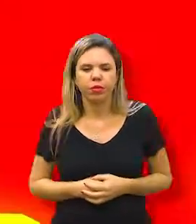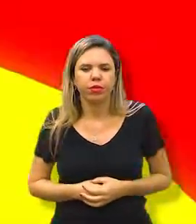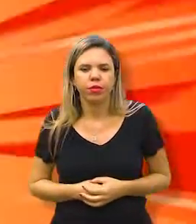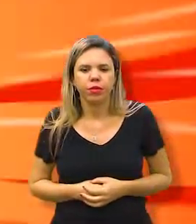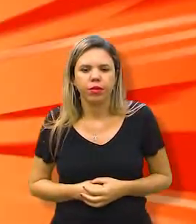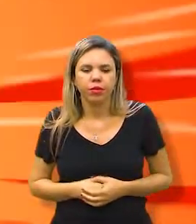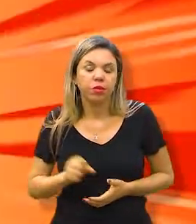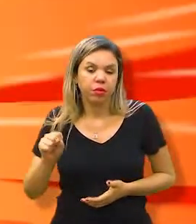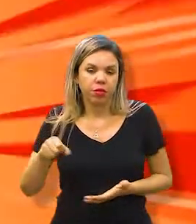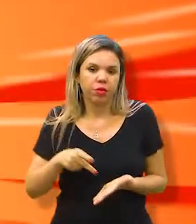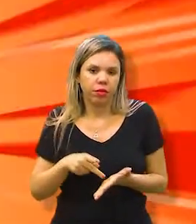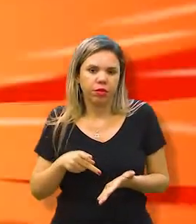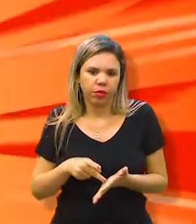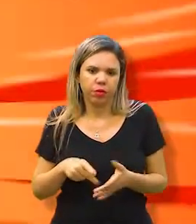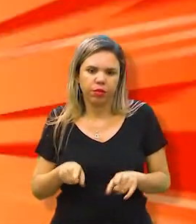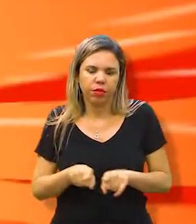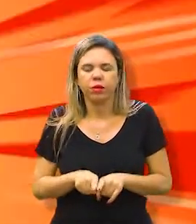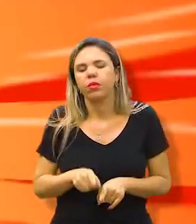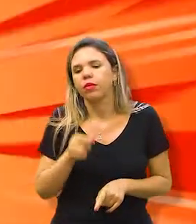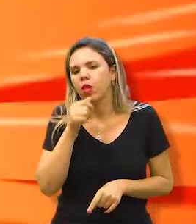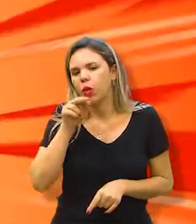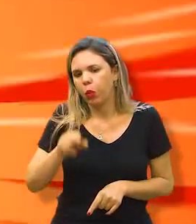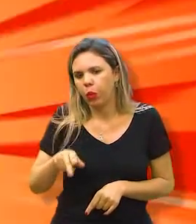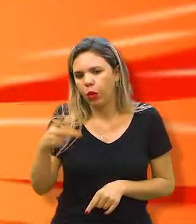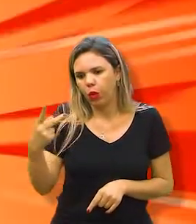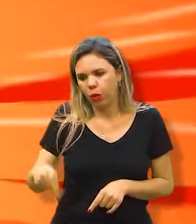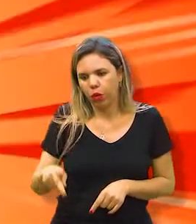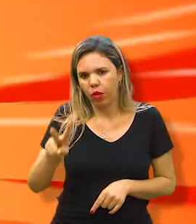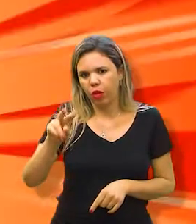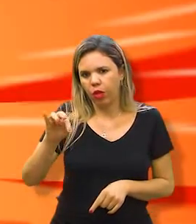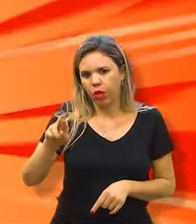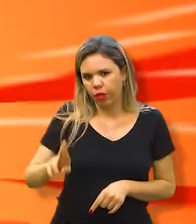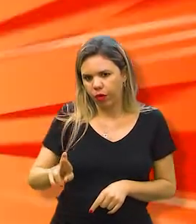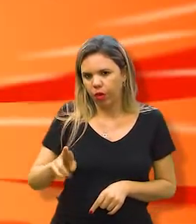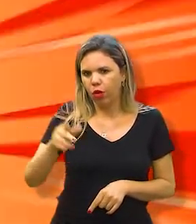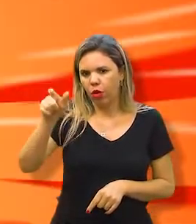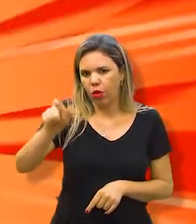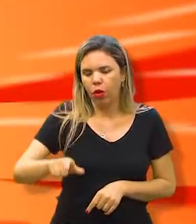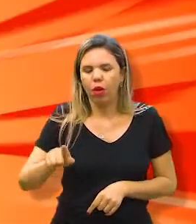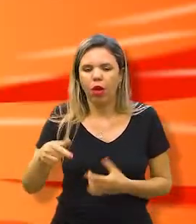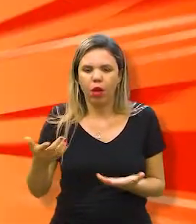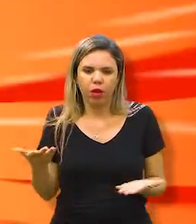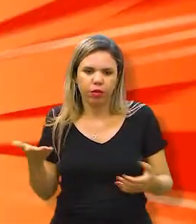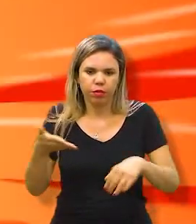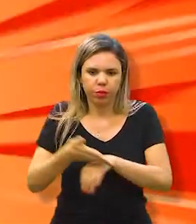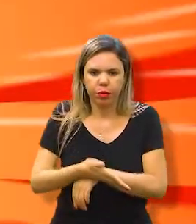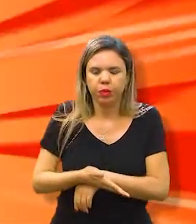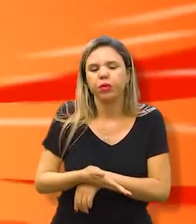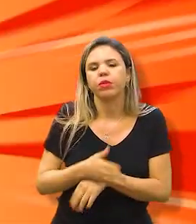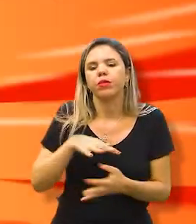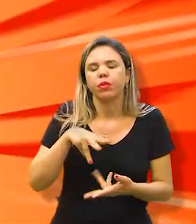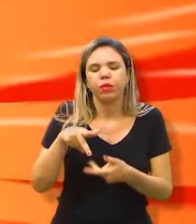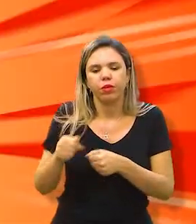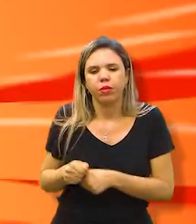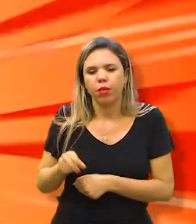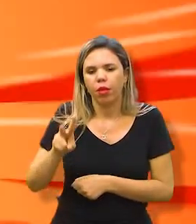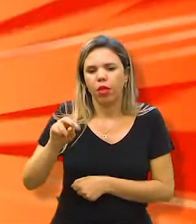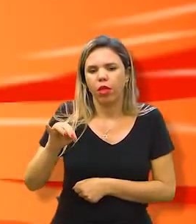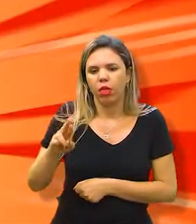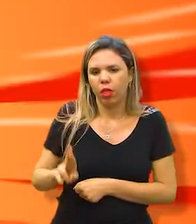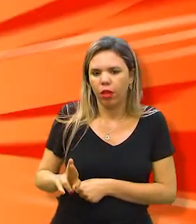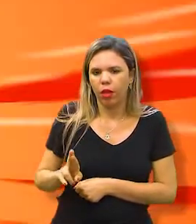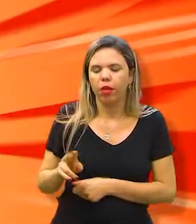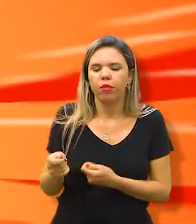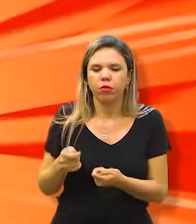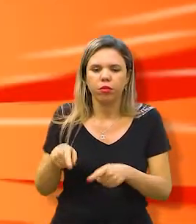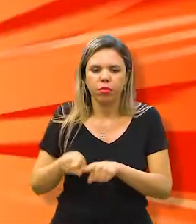estrutura? Sim, o irmão do Victor, ele é um cara que ele quer entrar para esse mundo e o